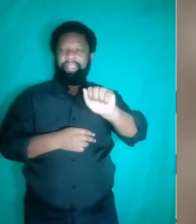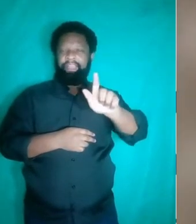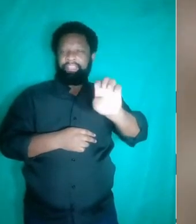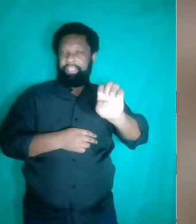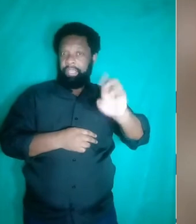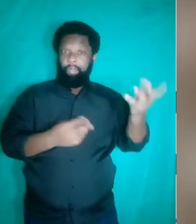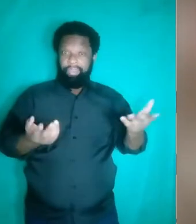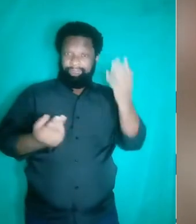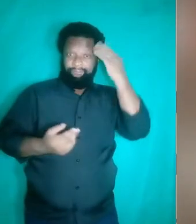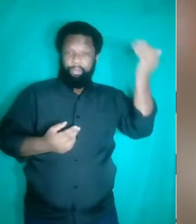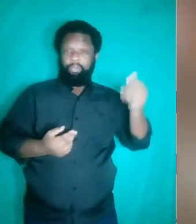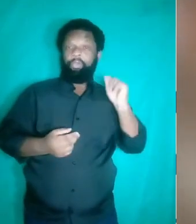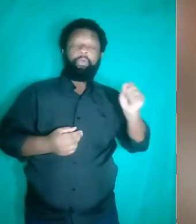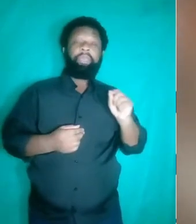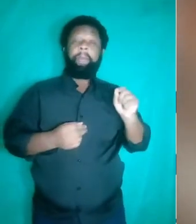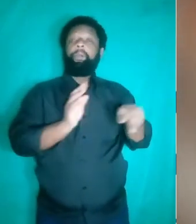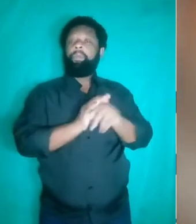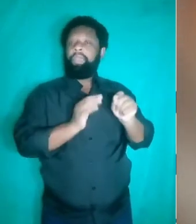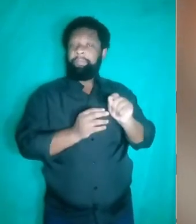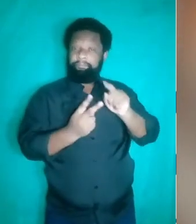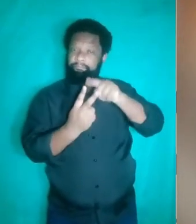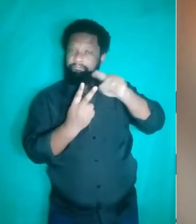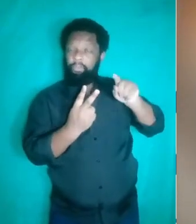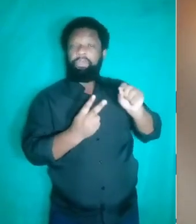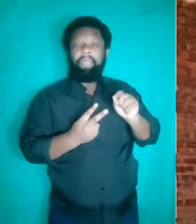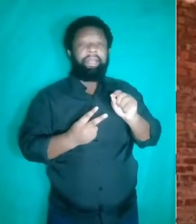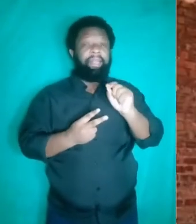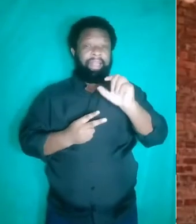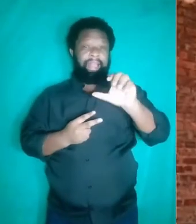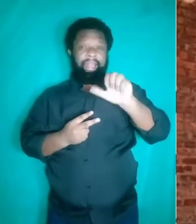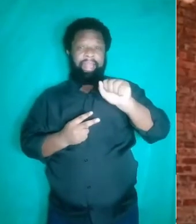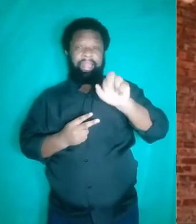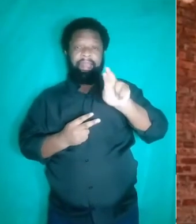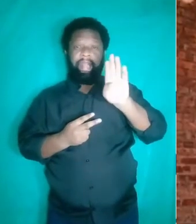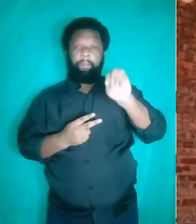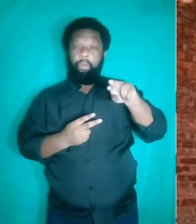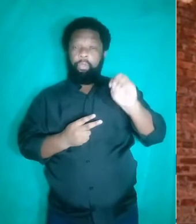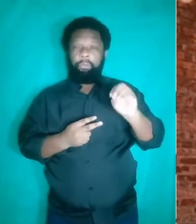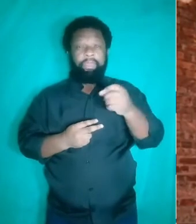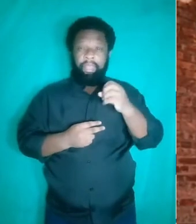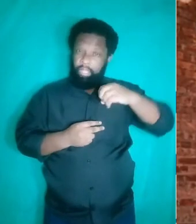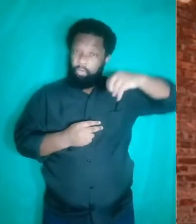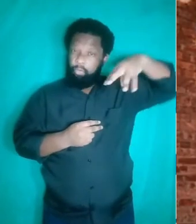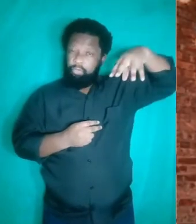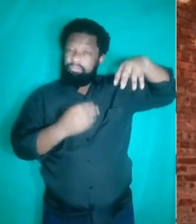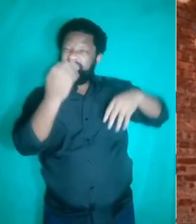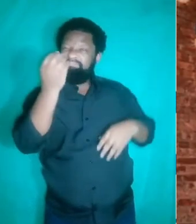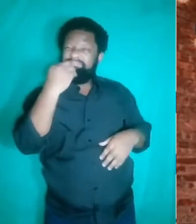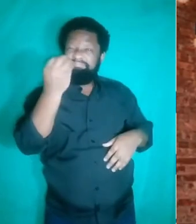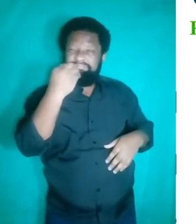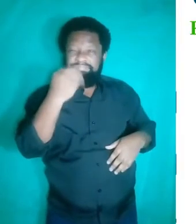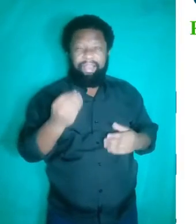de carbono. Essa diferença faz com que elas tenham essa claridade mínima, que sejam usadas em